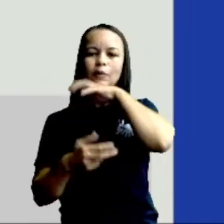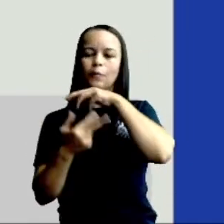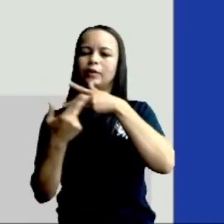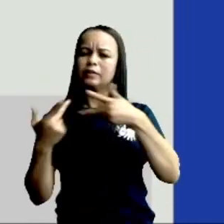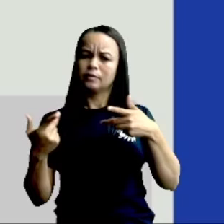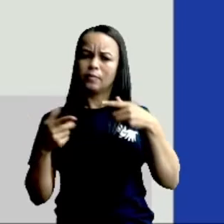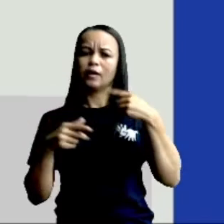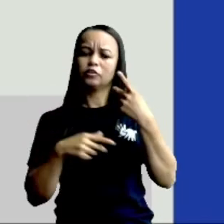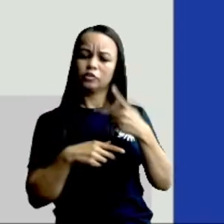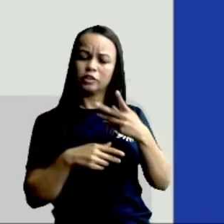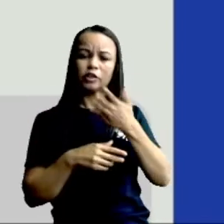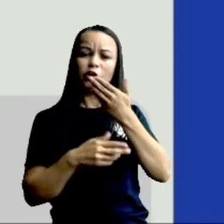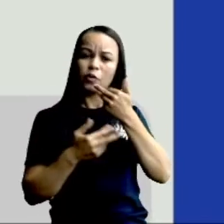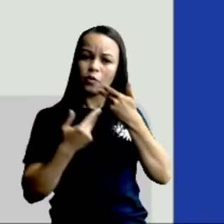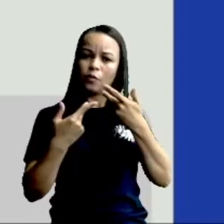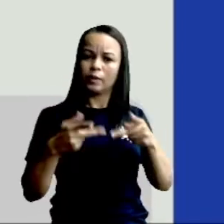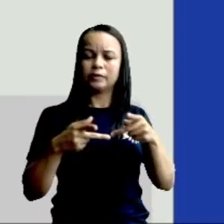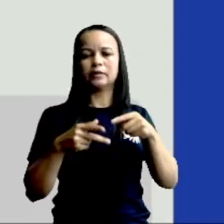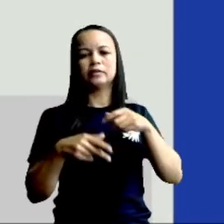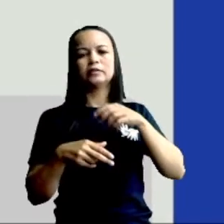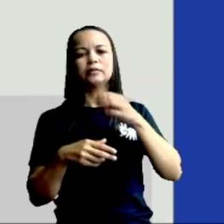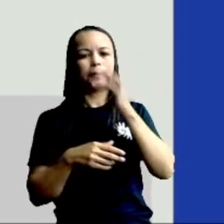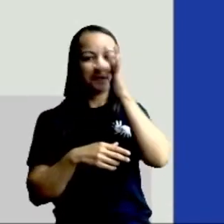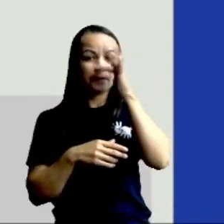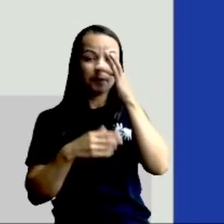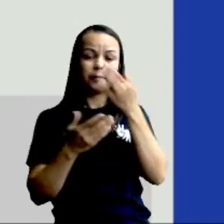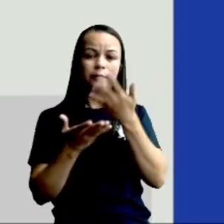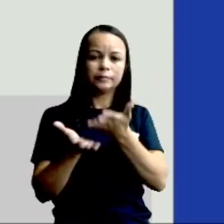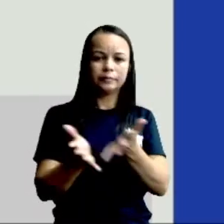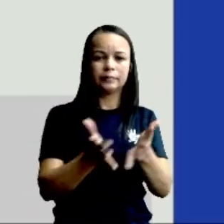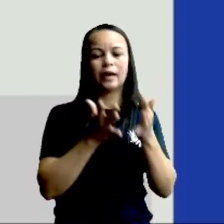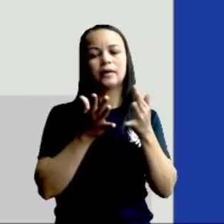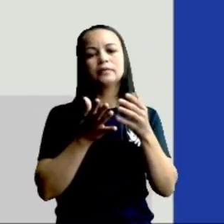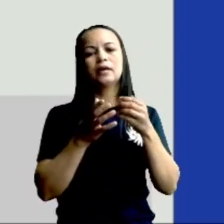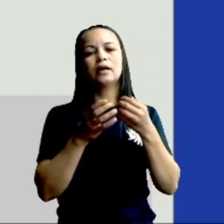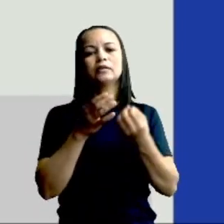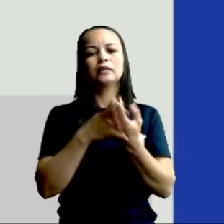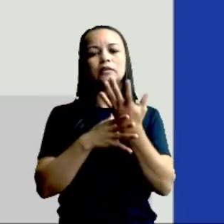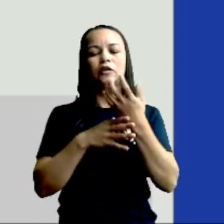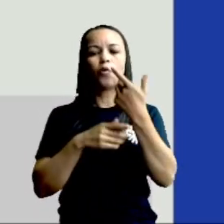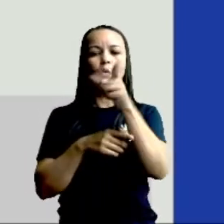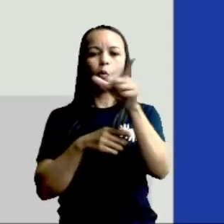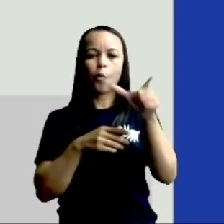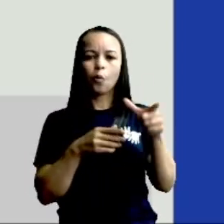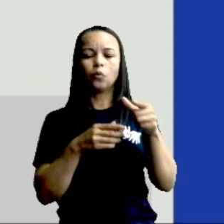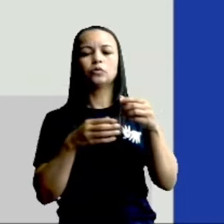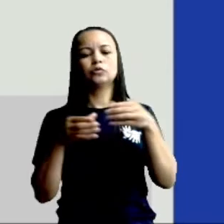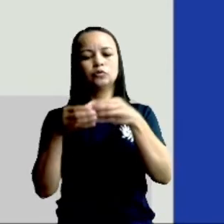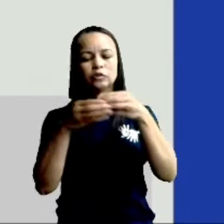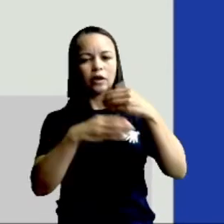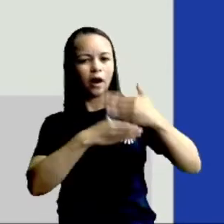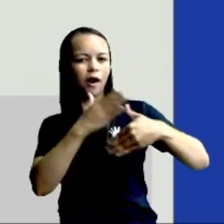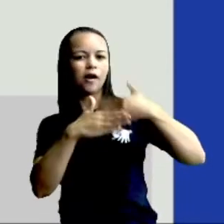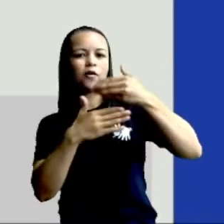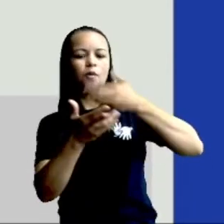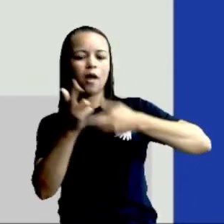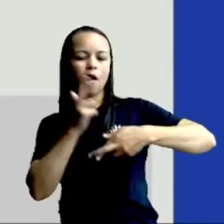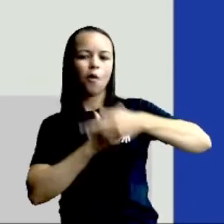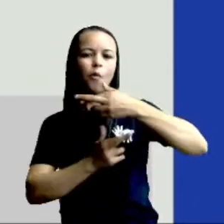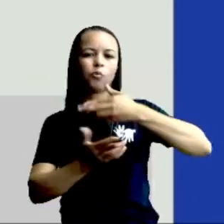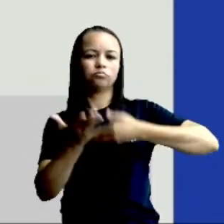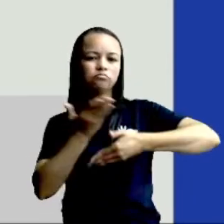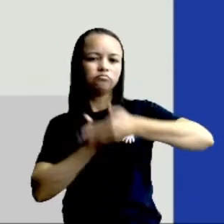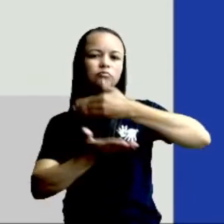que se alimentam desses vegetais, dessas plantas. E aí vem outros animais que se alimentam desses animais. E aí é um